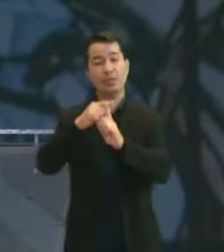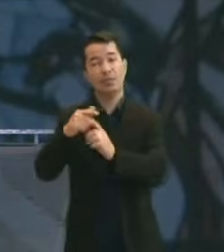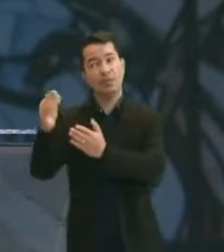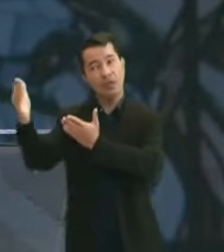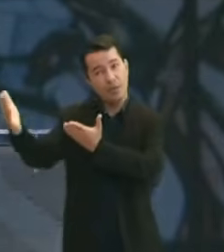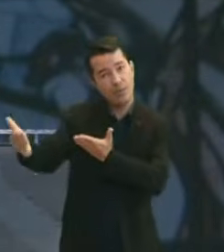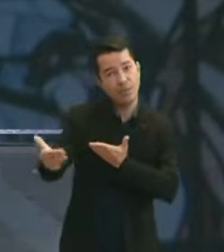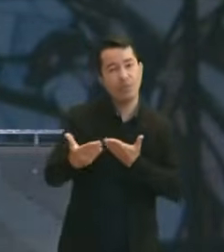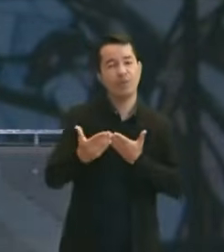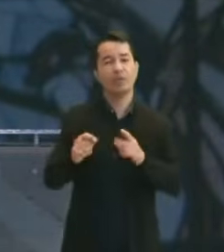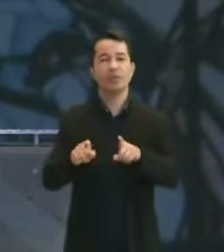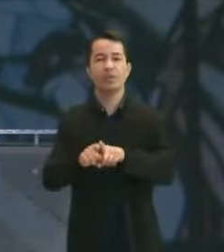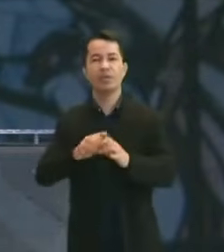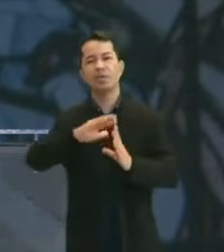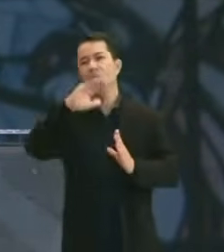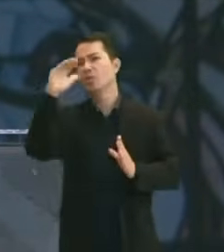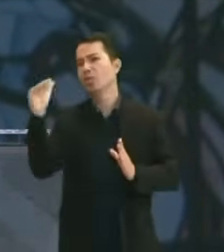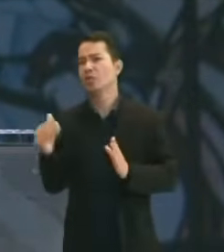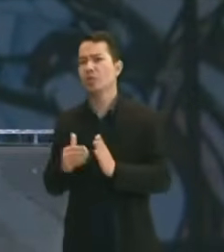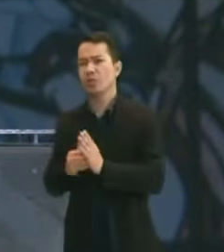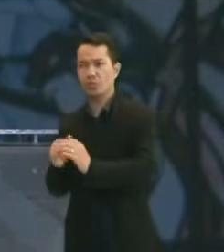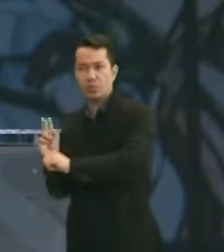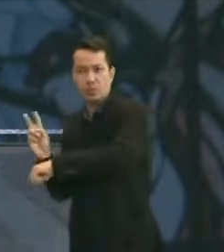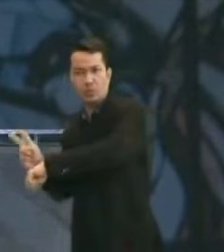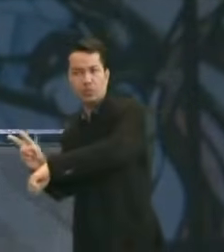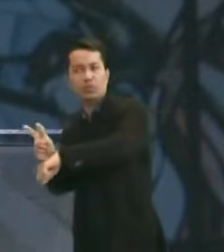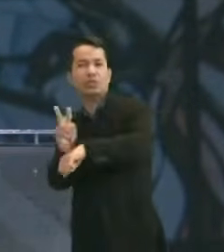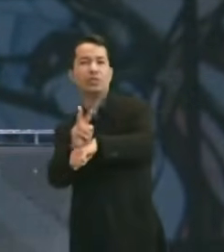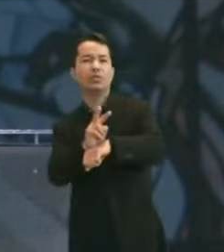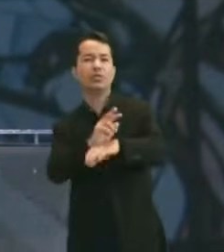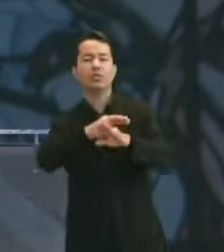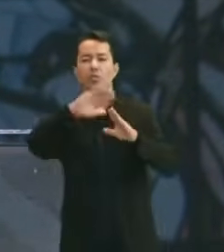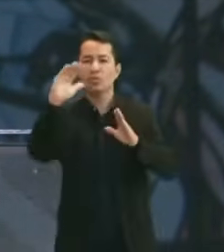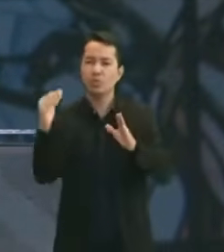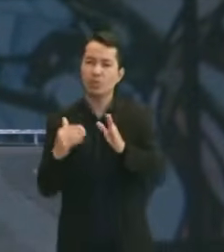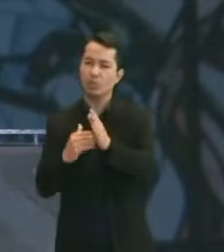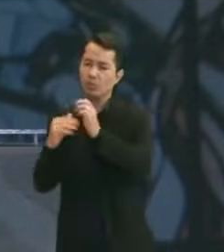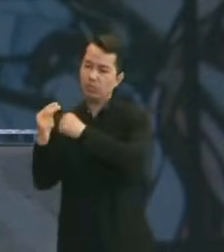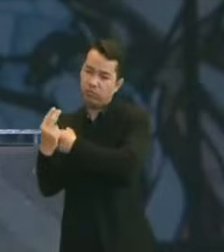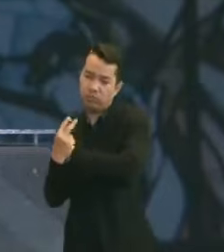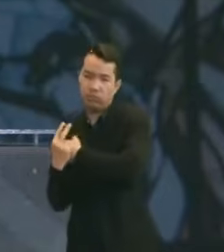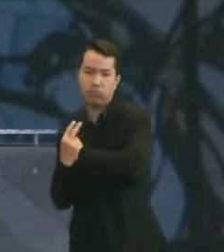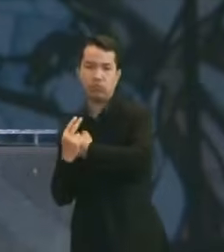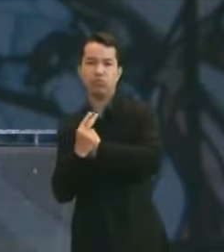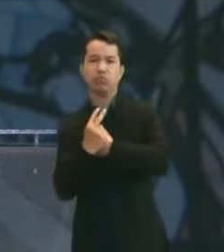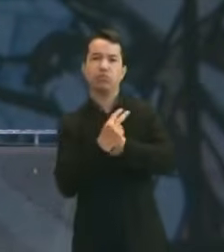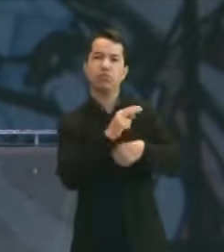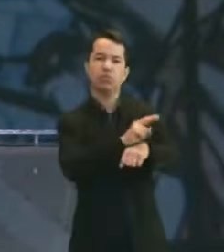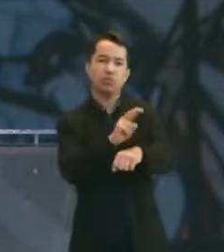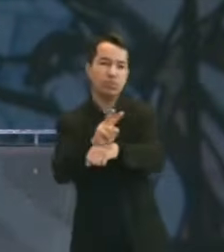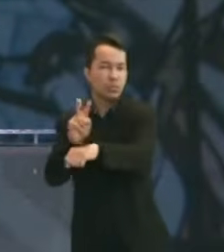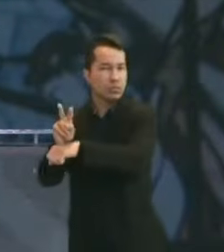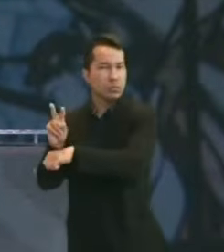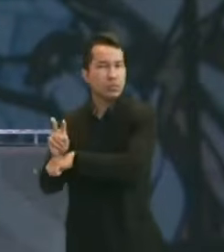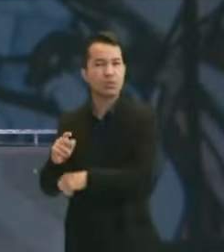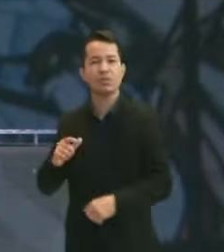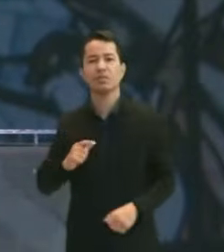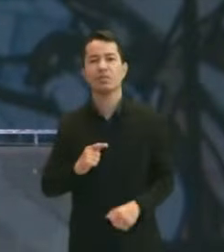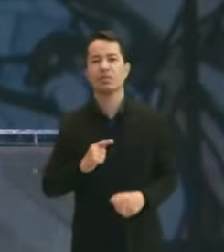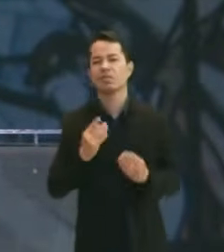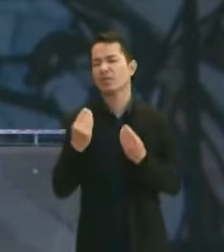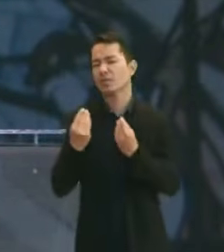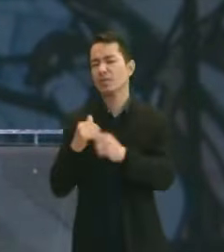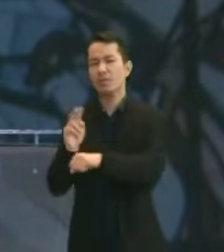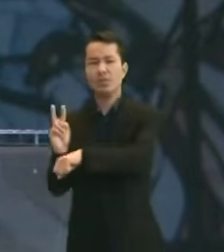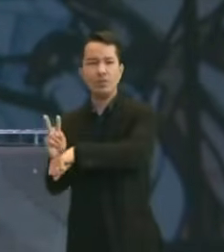onde todos cuidam e todos são cuidados. Onde nós experimentamos como irmãos e irmãos essas duas pontas do cuidado e do